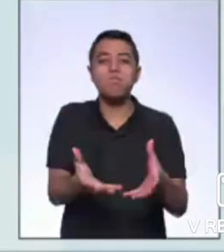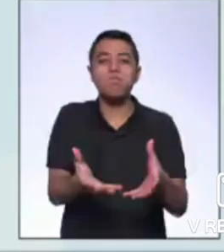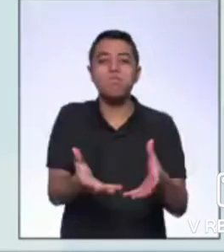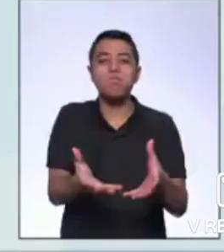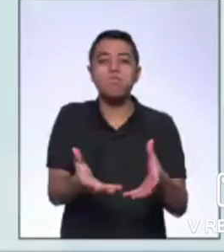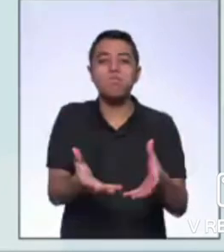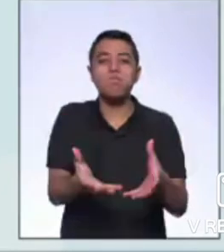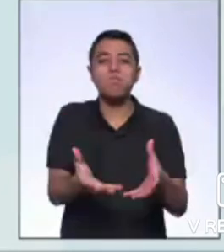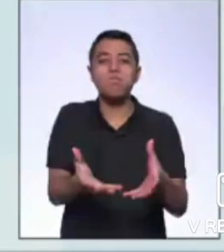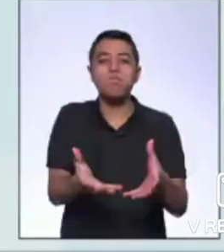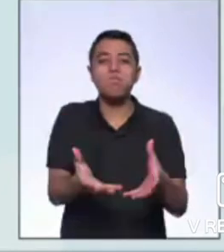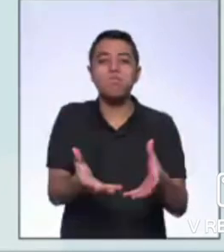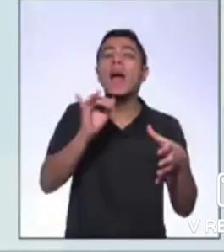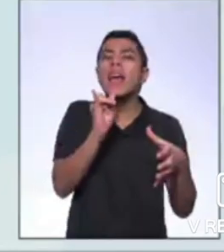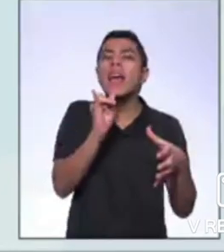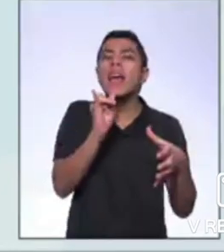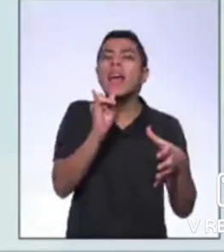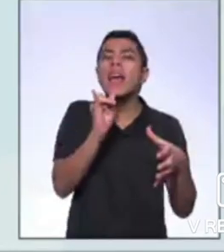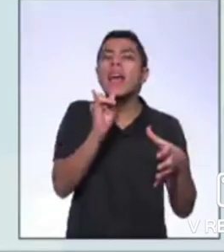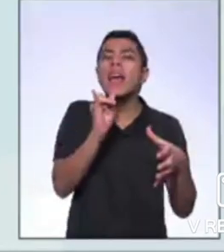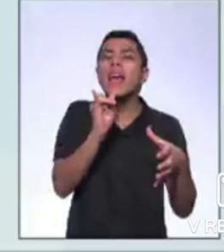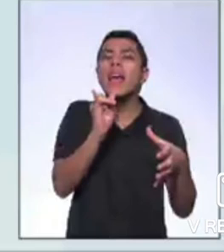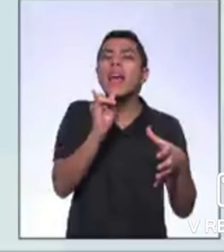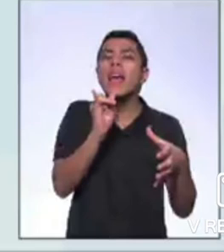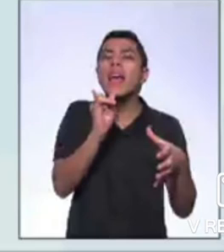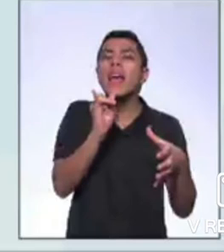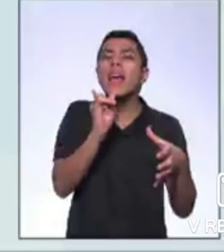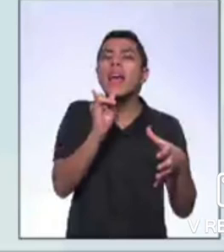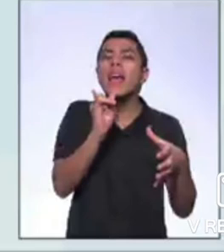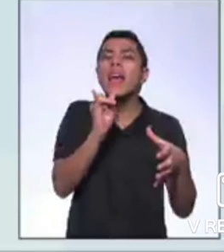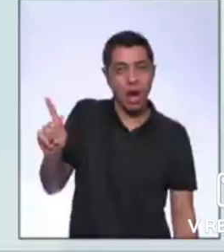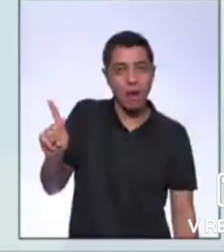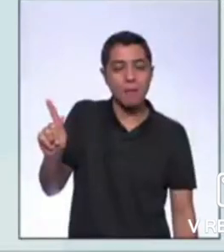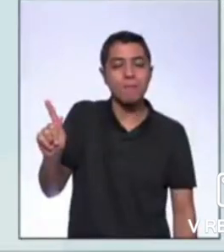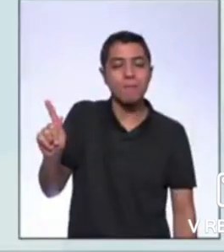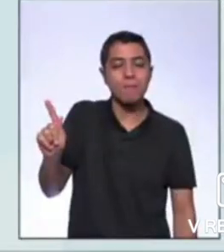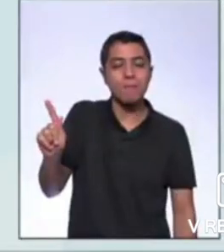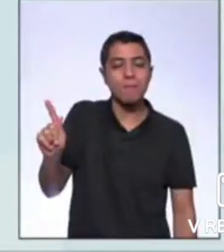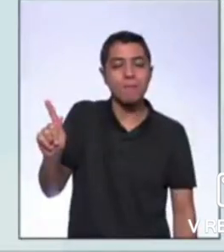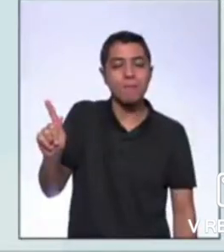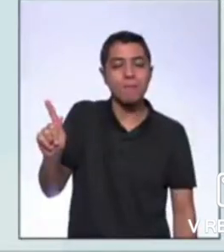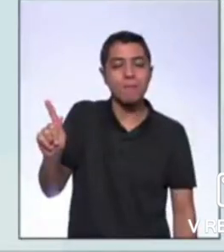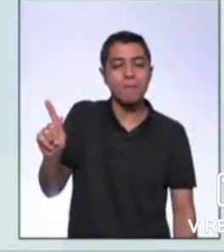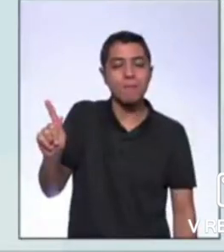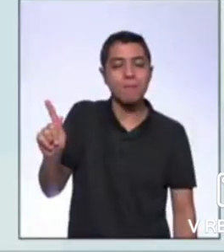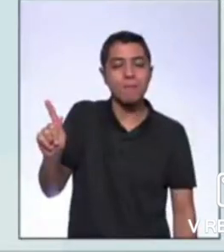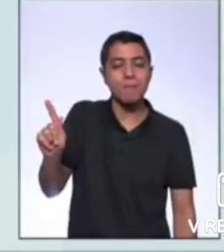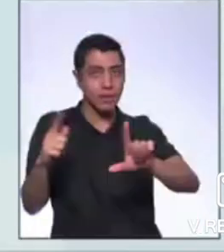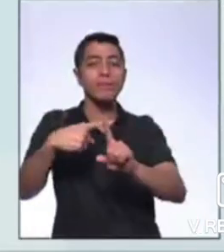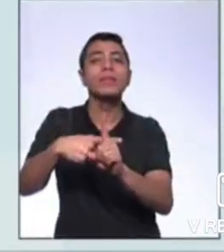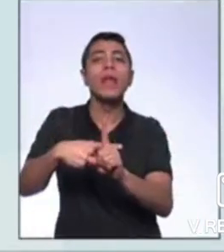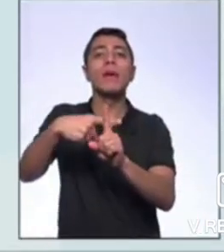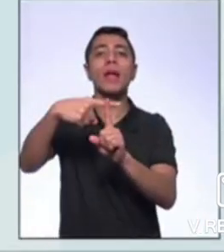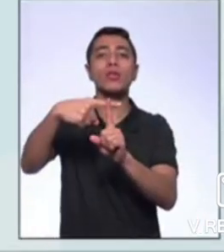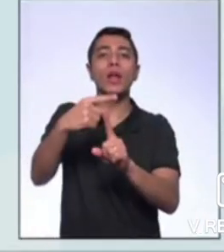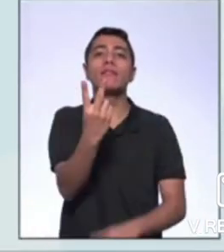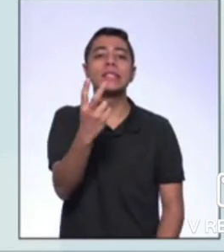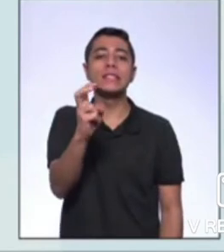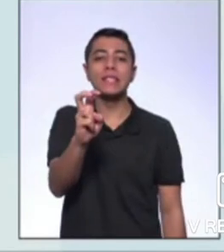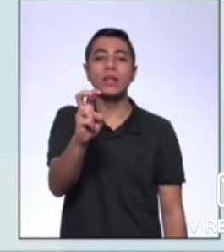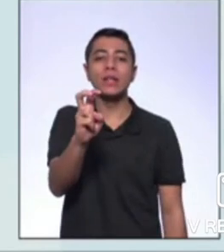gramas desse sal e dissolver em 50 ml de água a uma temperatura de 25 graus Celsius, essa solução vai